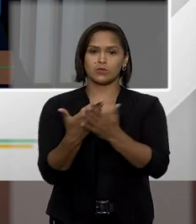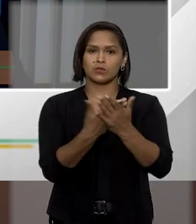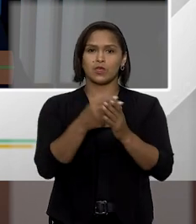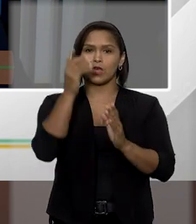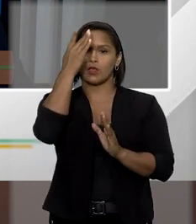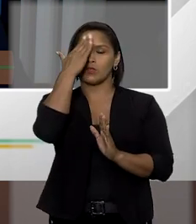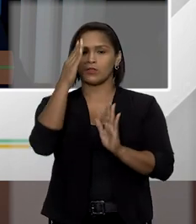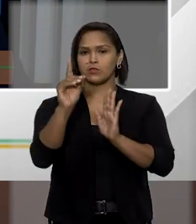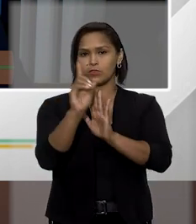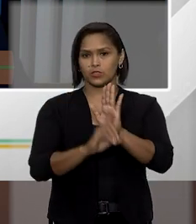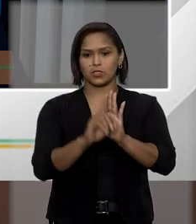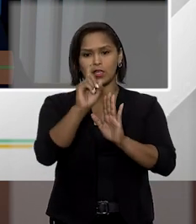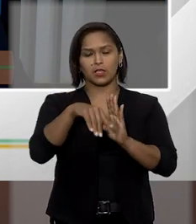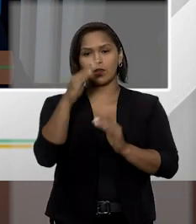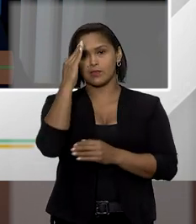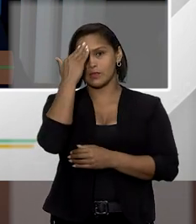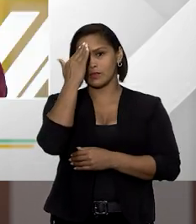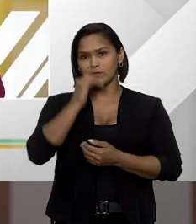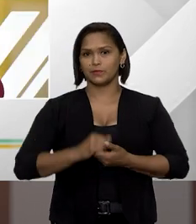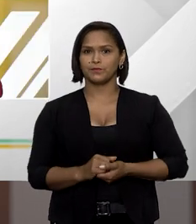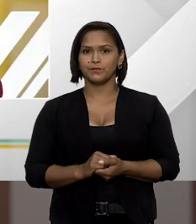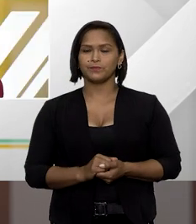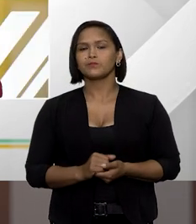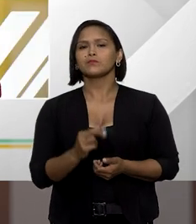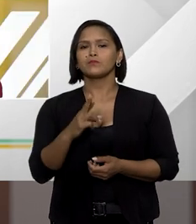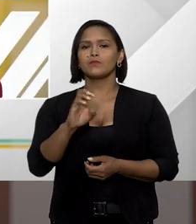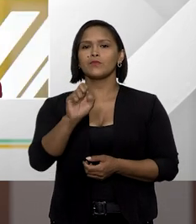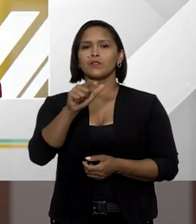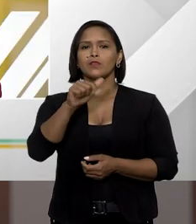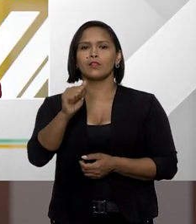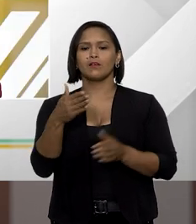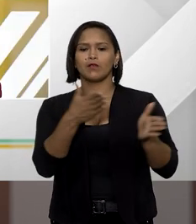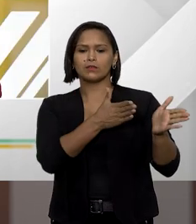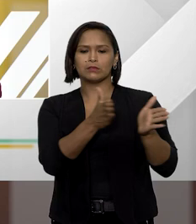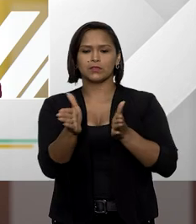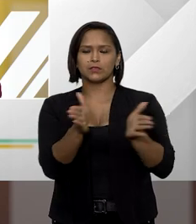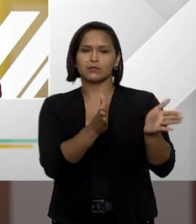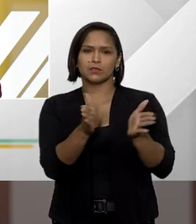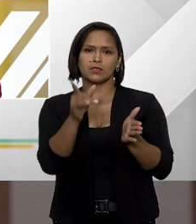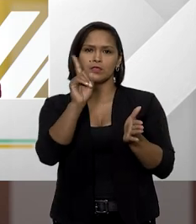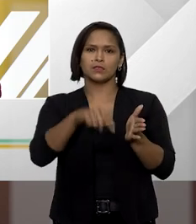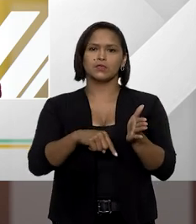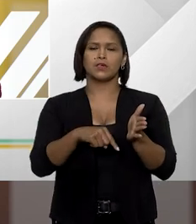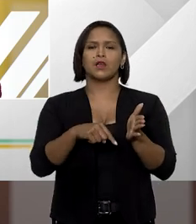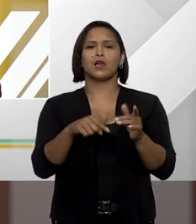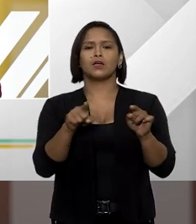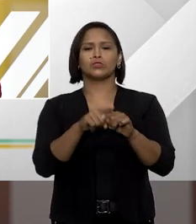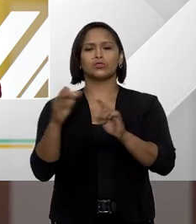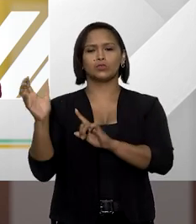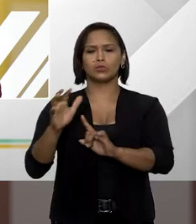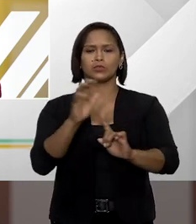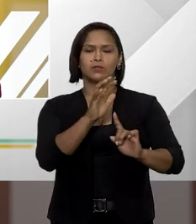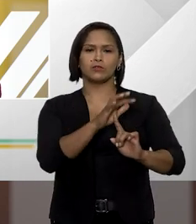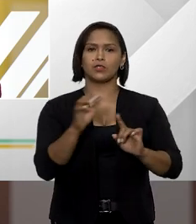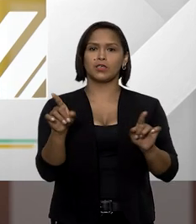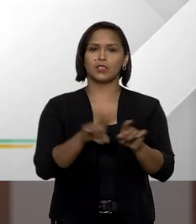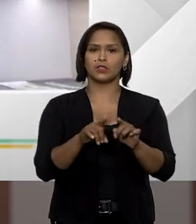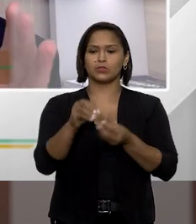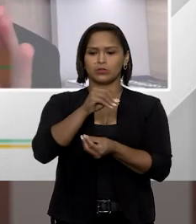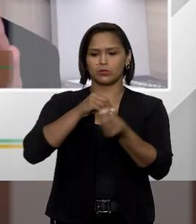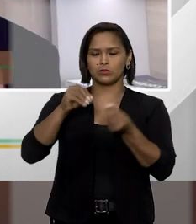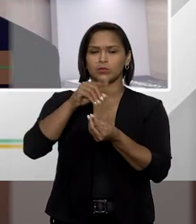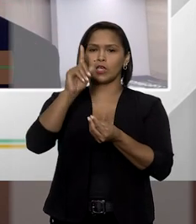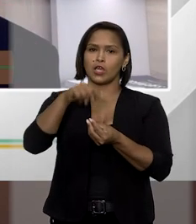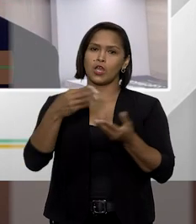nosso entender direito, delas compreenderem. O René fala em transversalidade dos efeitos, e o René